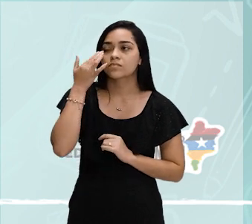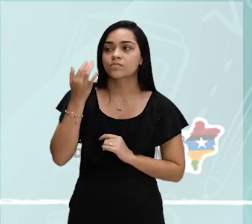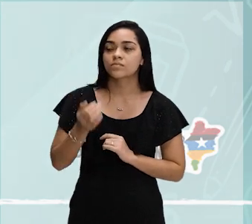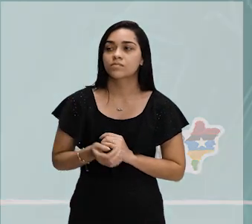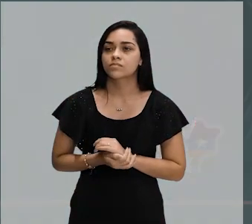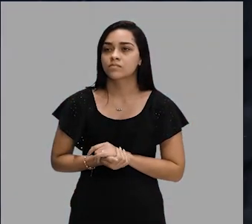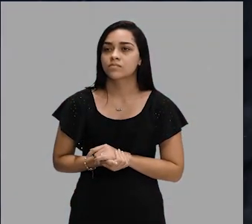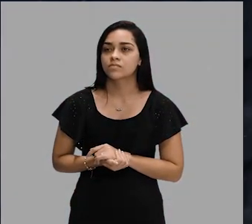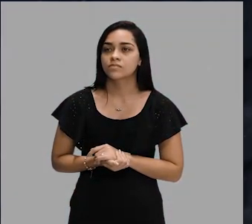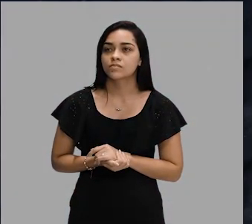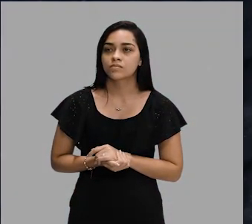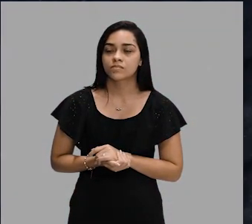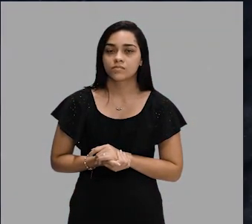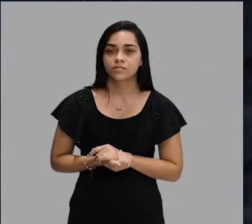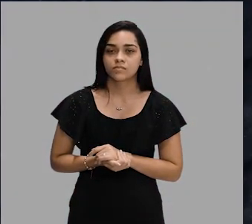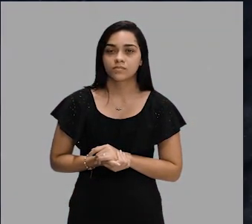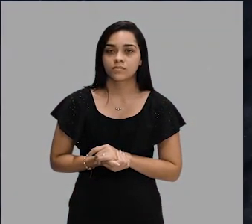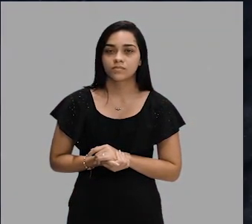Essa pausa foi só para orar, tá?